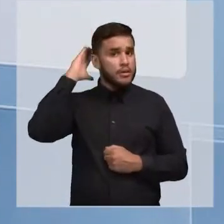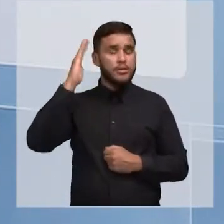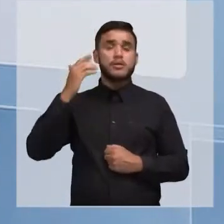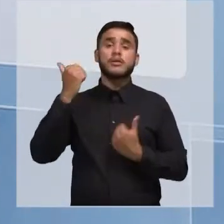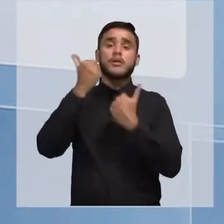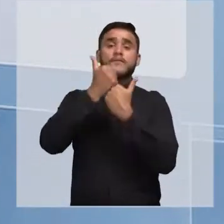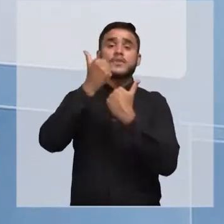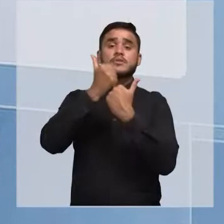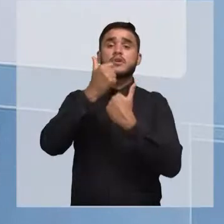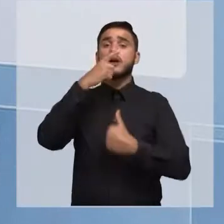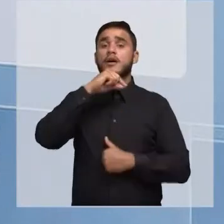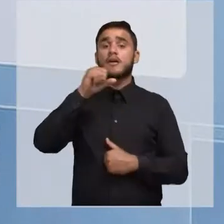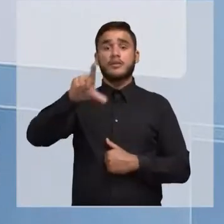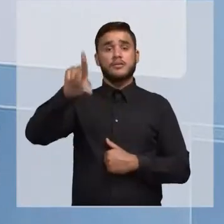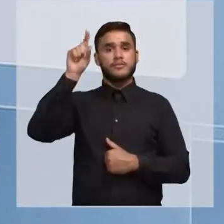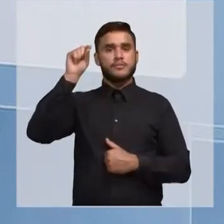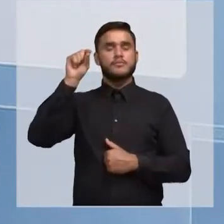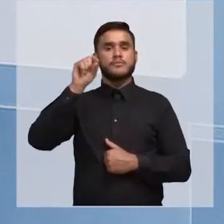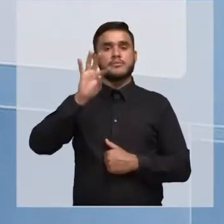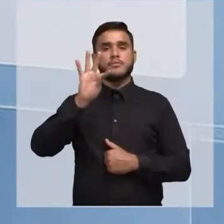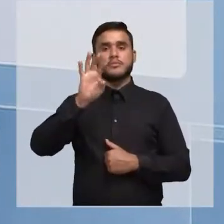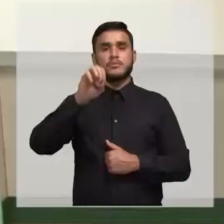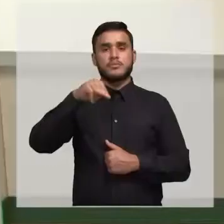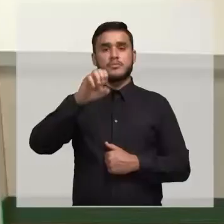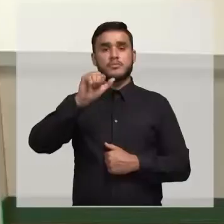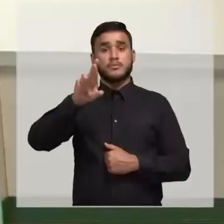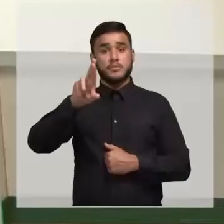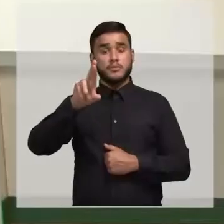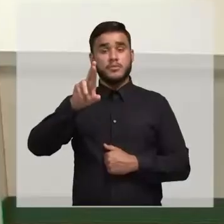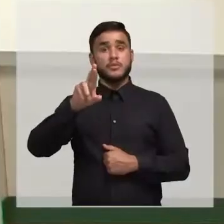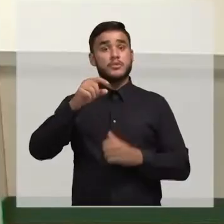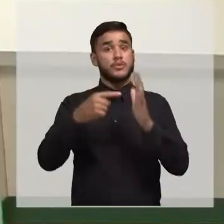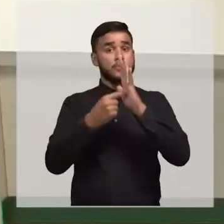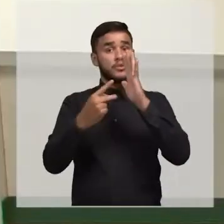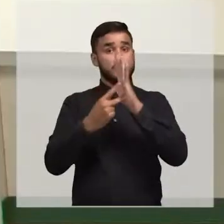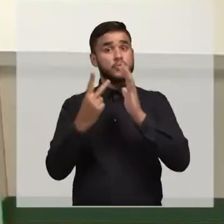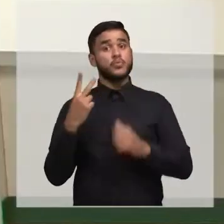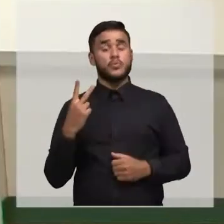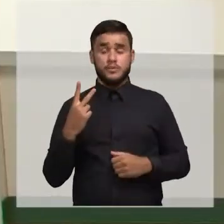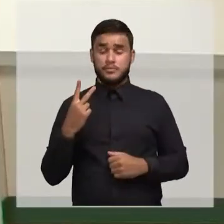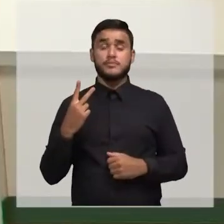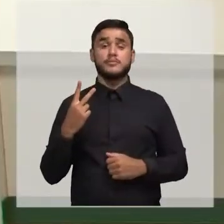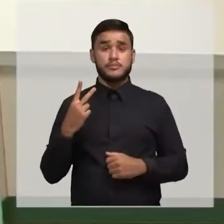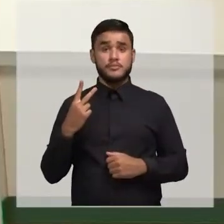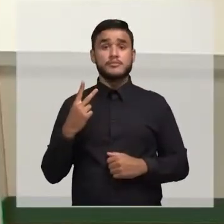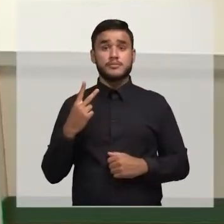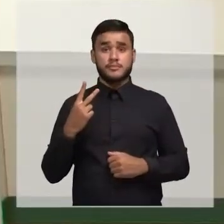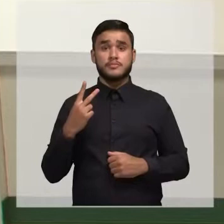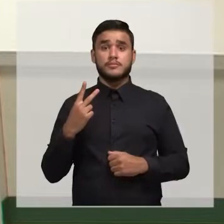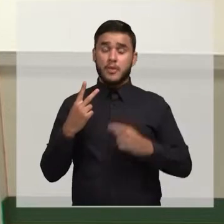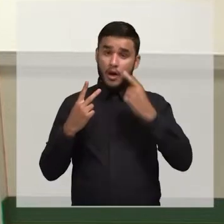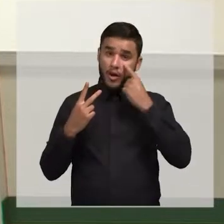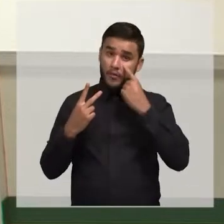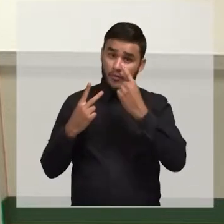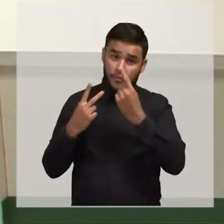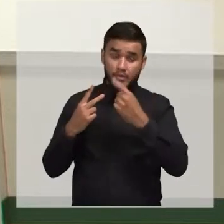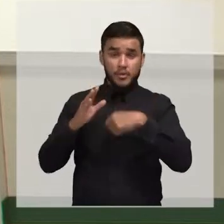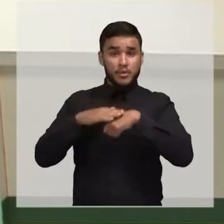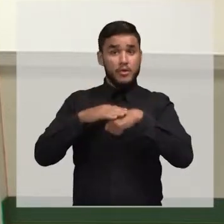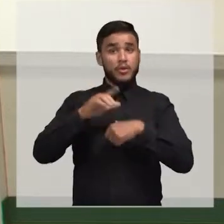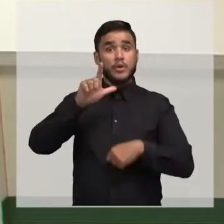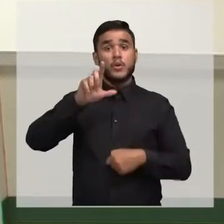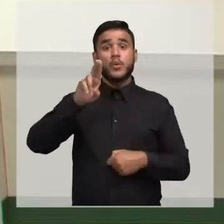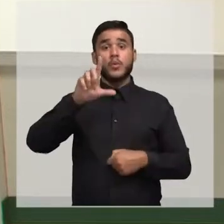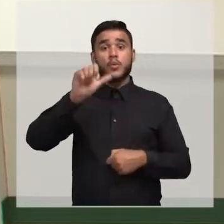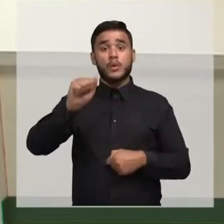foi vice porque o Lula escolheu ele 2 vezes para ser o vice da Dilma, né? É bom te lembrar isso, né, Luiz? Então, é preciso que a gente coloque os